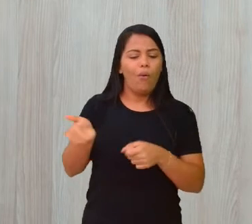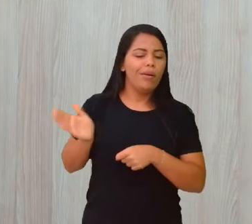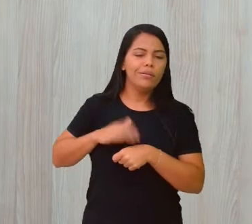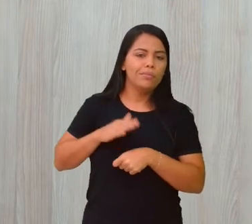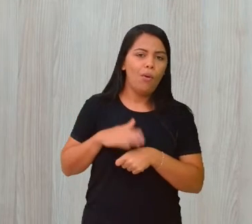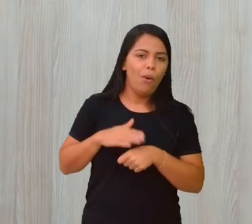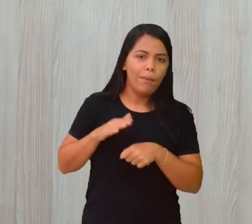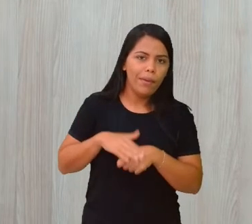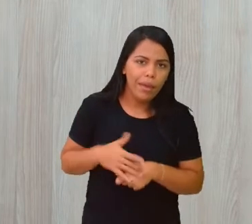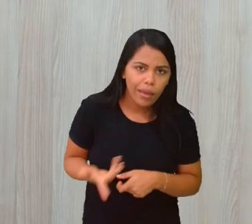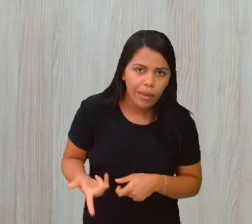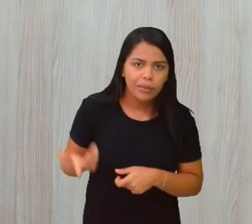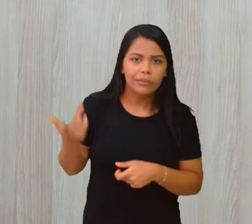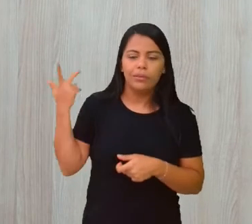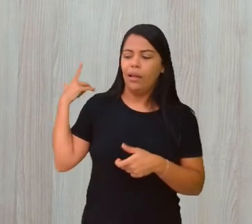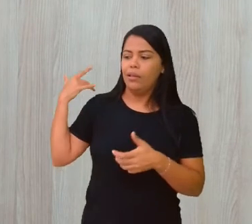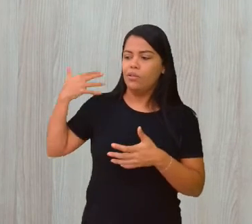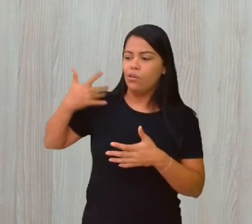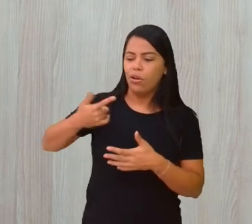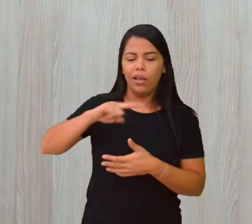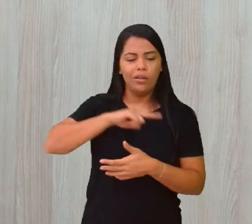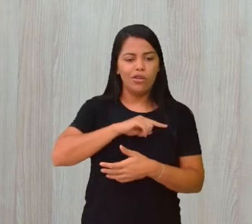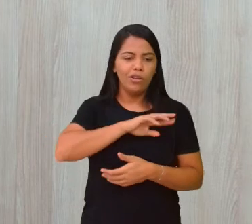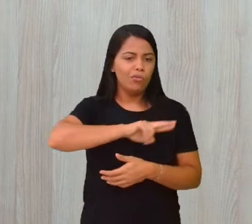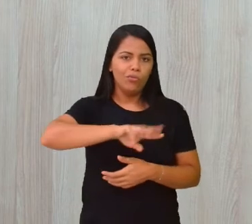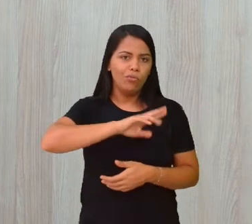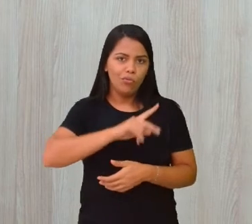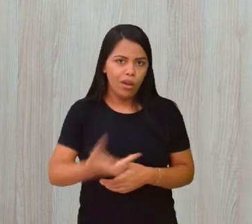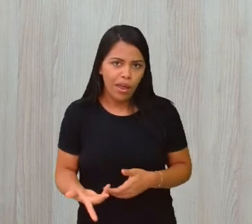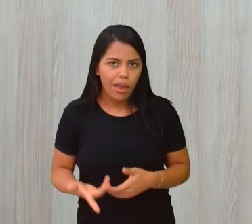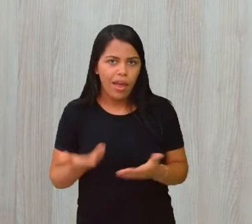histórico, esse resgate cultural, a gente não está, né,